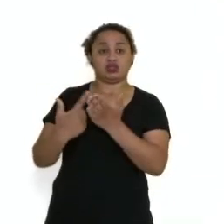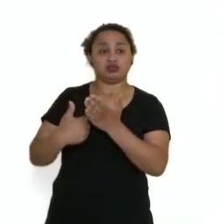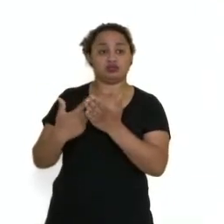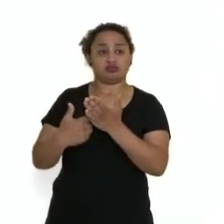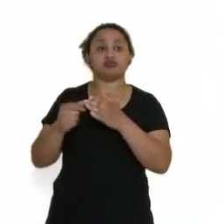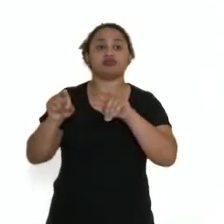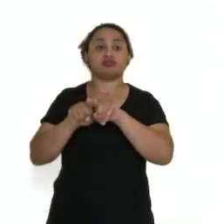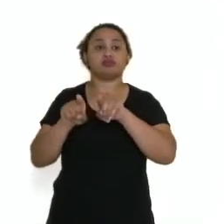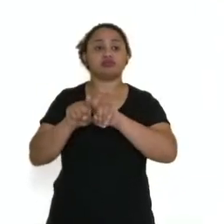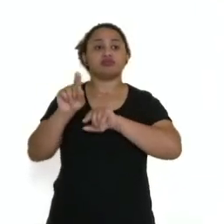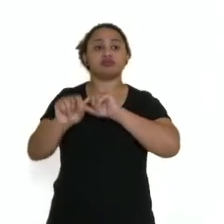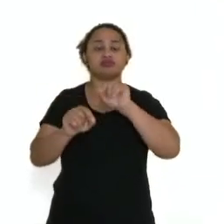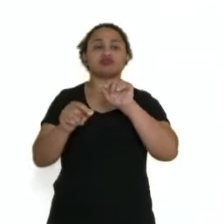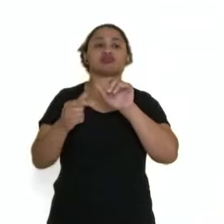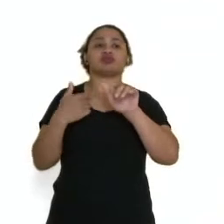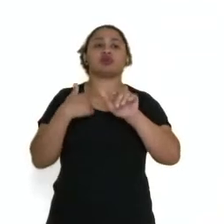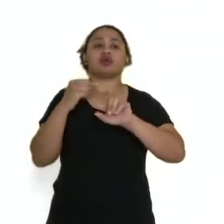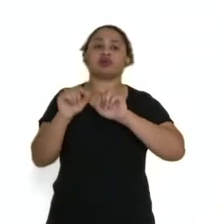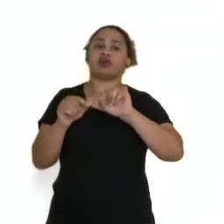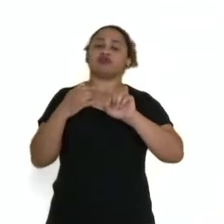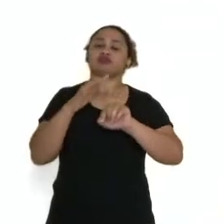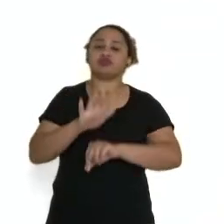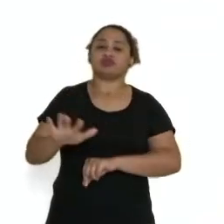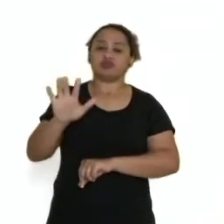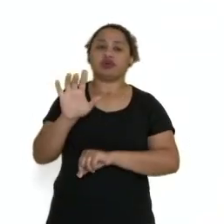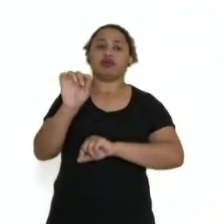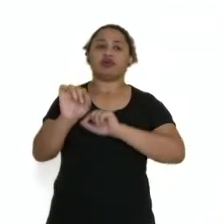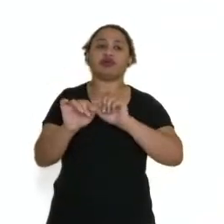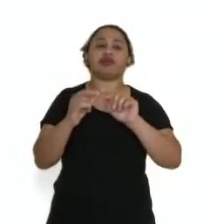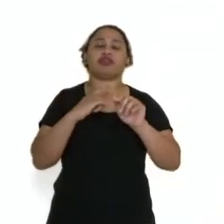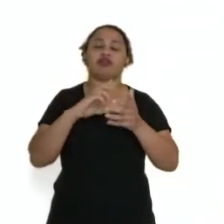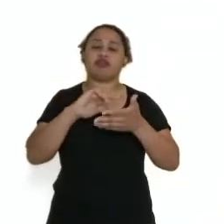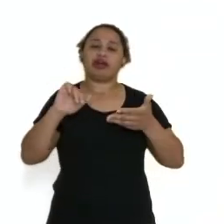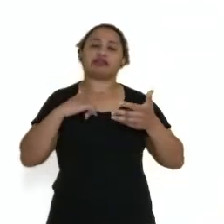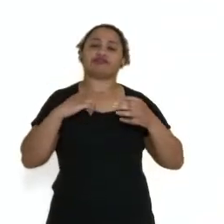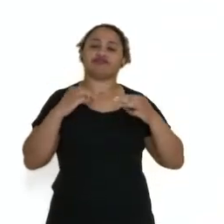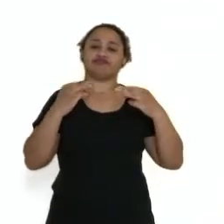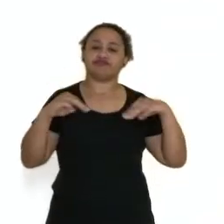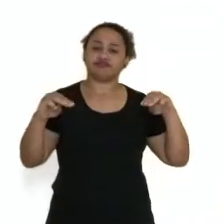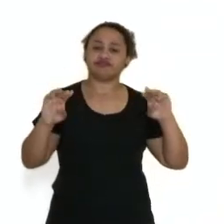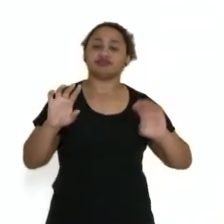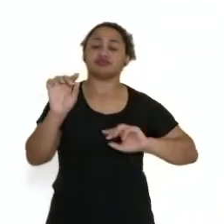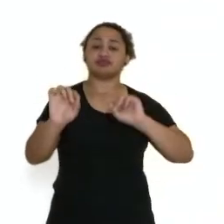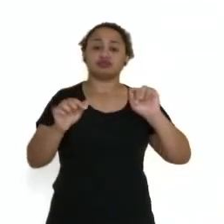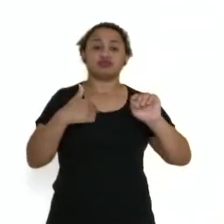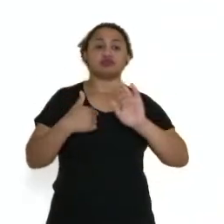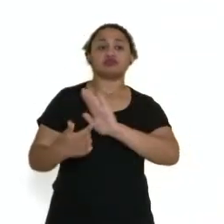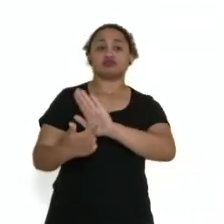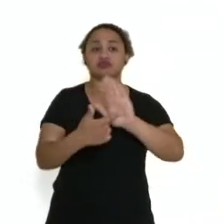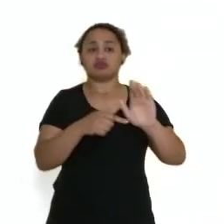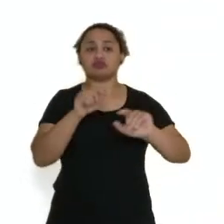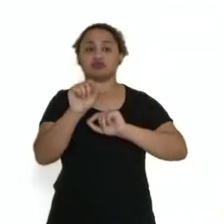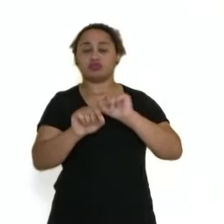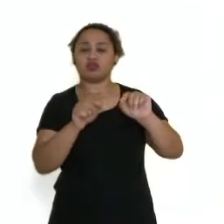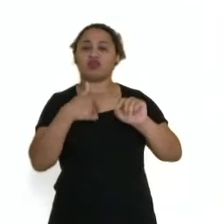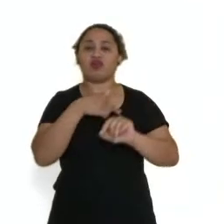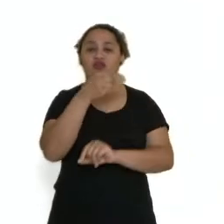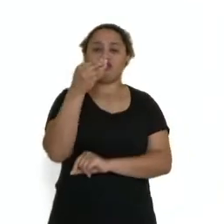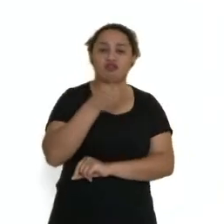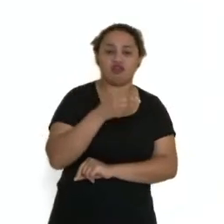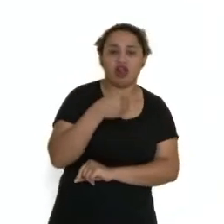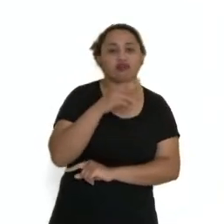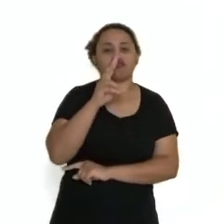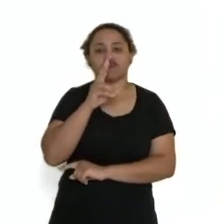de Êxopo. Então, são repletas de mensagens, apresentam contraposição entre mais fracos e